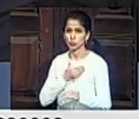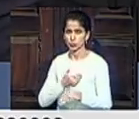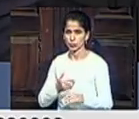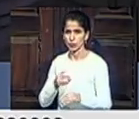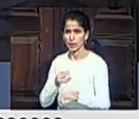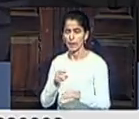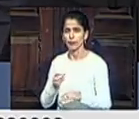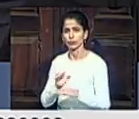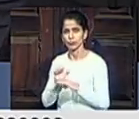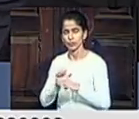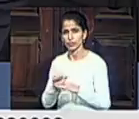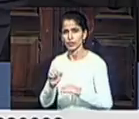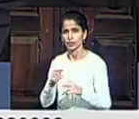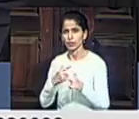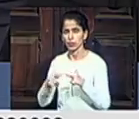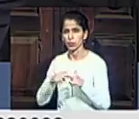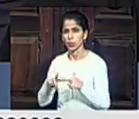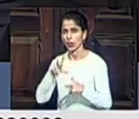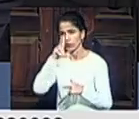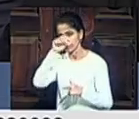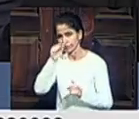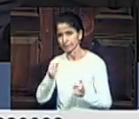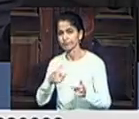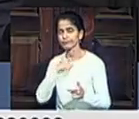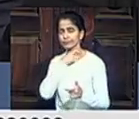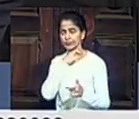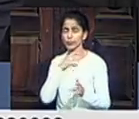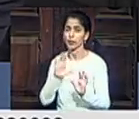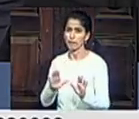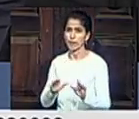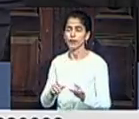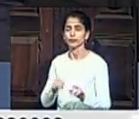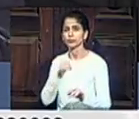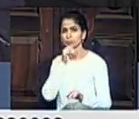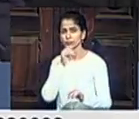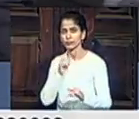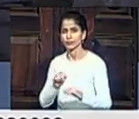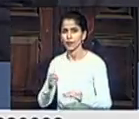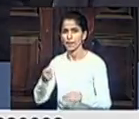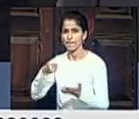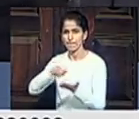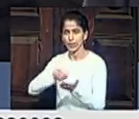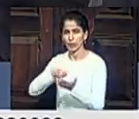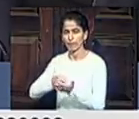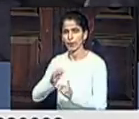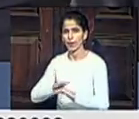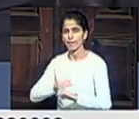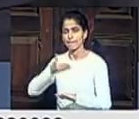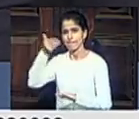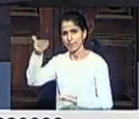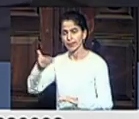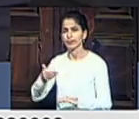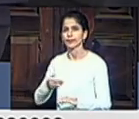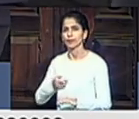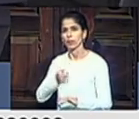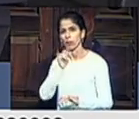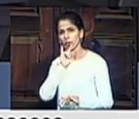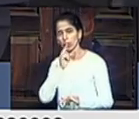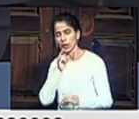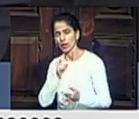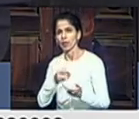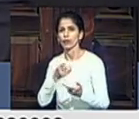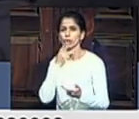Uma coisa é taxar bebida, outra coisa é taxar combustível, energia elétrica, sobretudo taxando mal, já que os que mais consomem serão menos